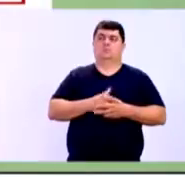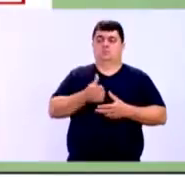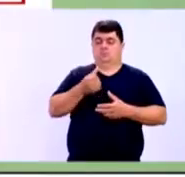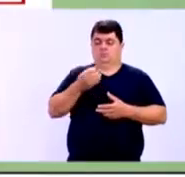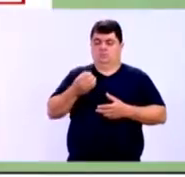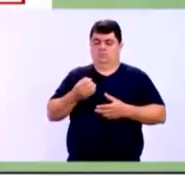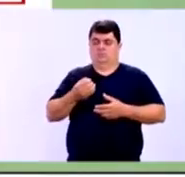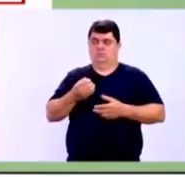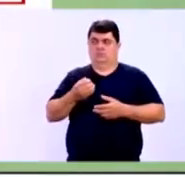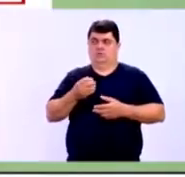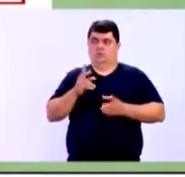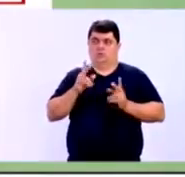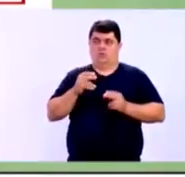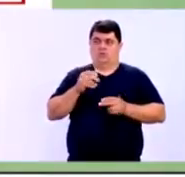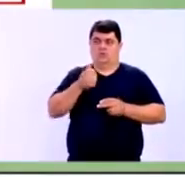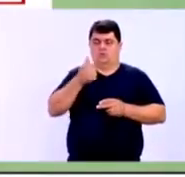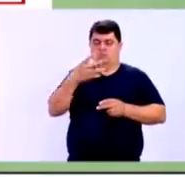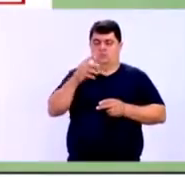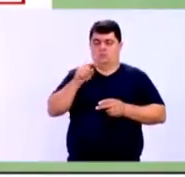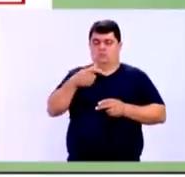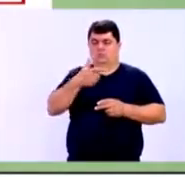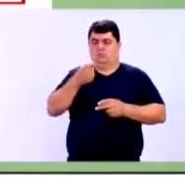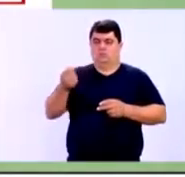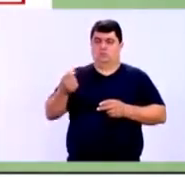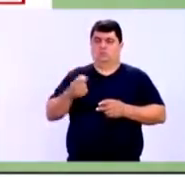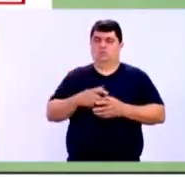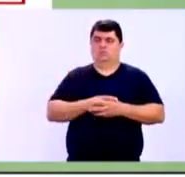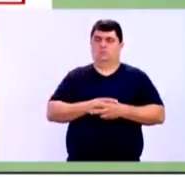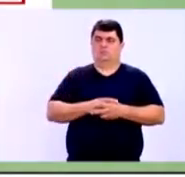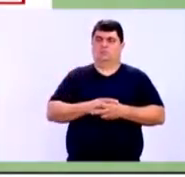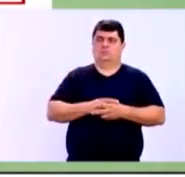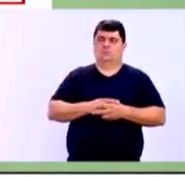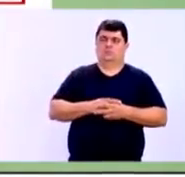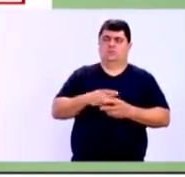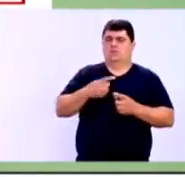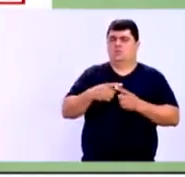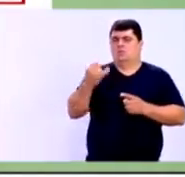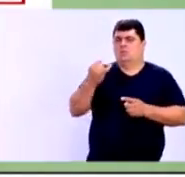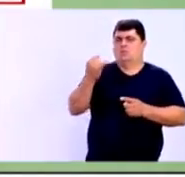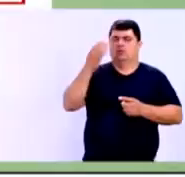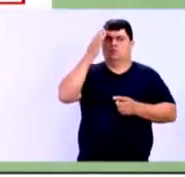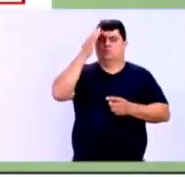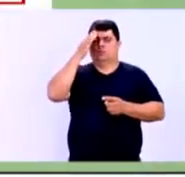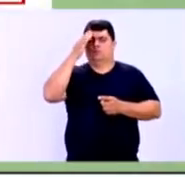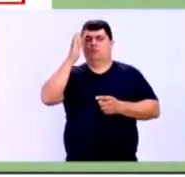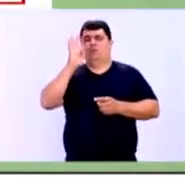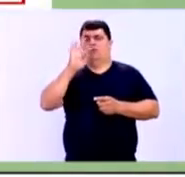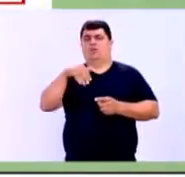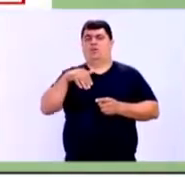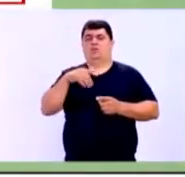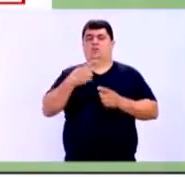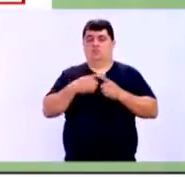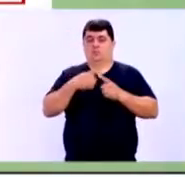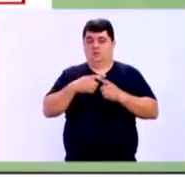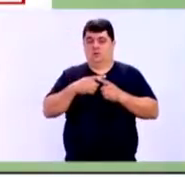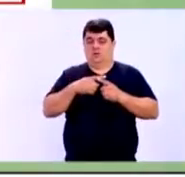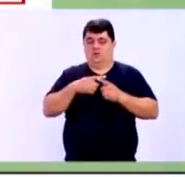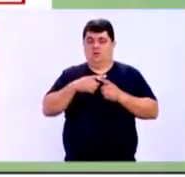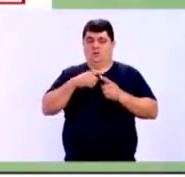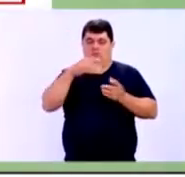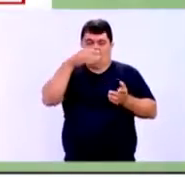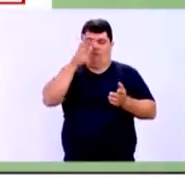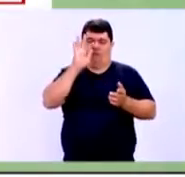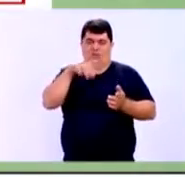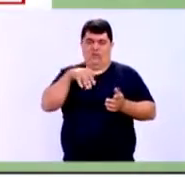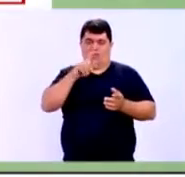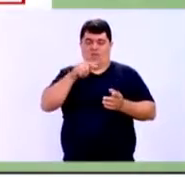unidades, que valeu 14.200. E por que é importante eu saber o saldo final? Porque o saldo final